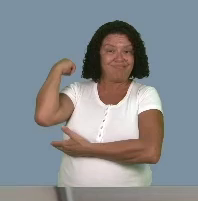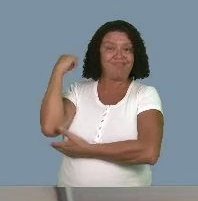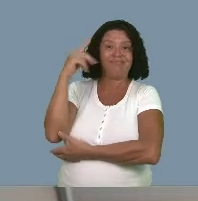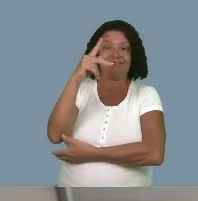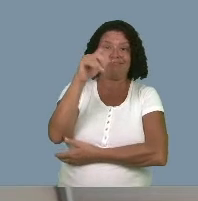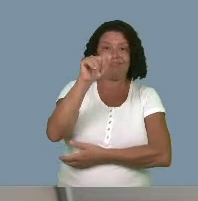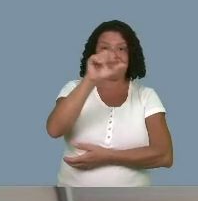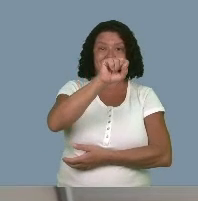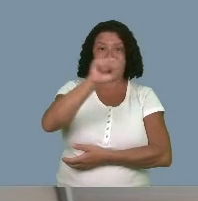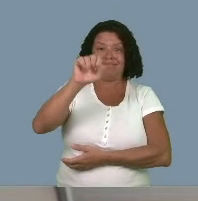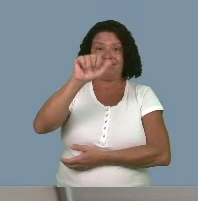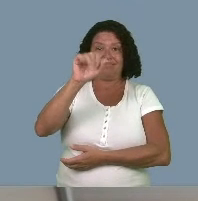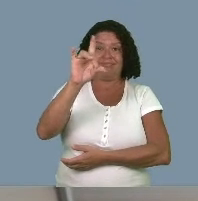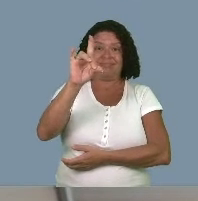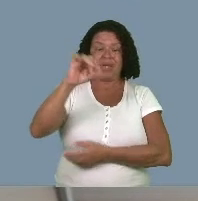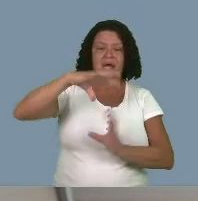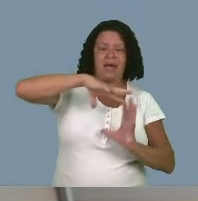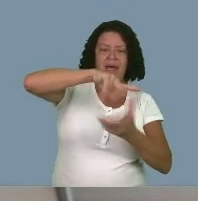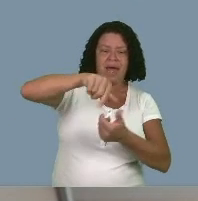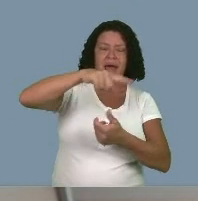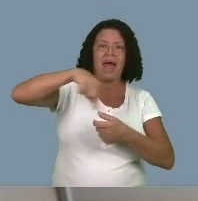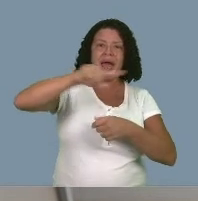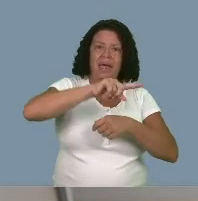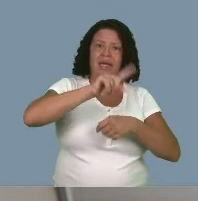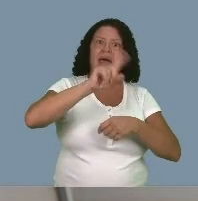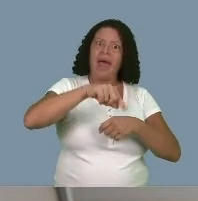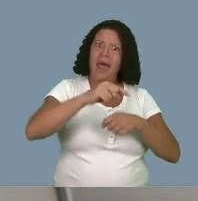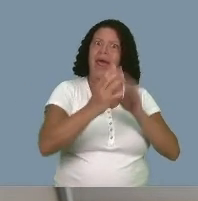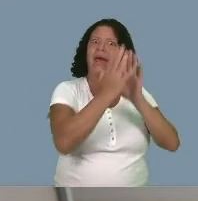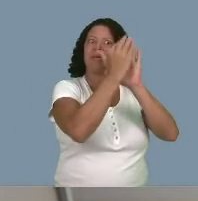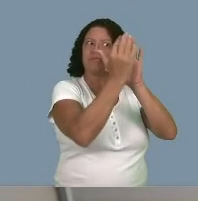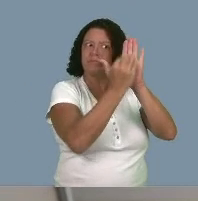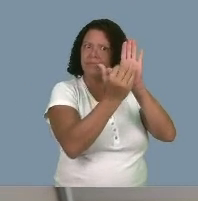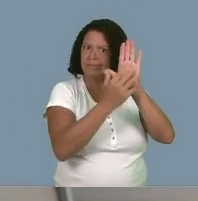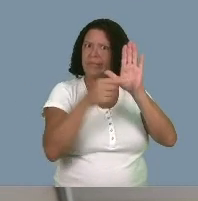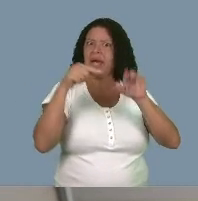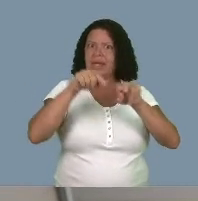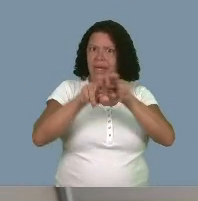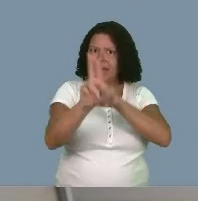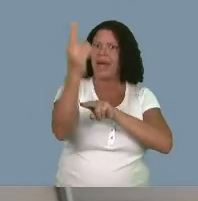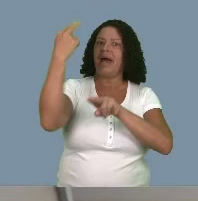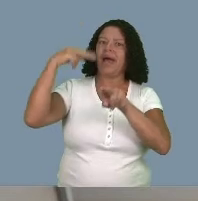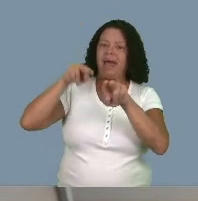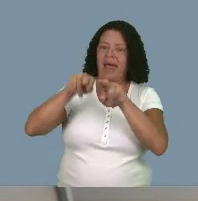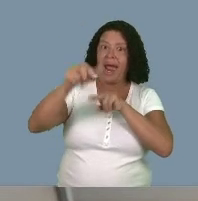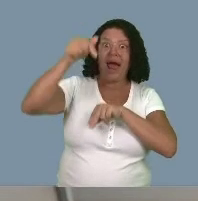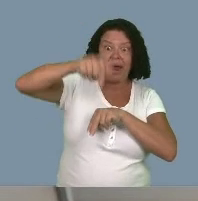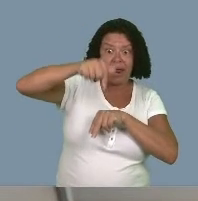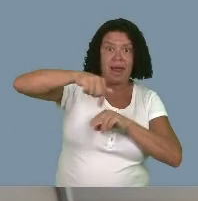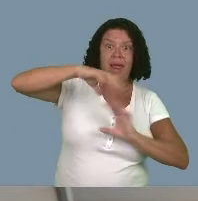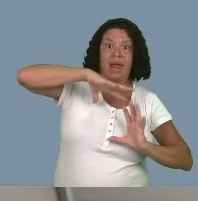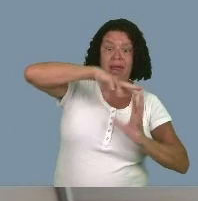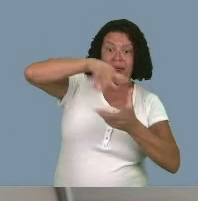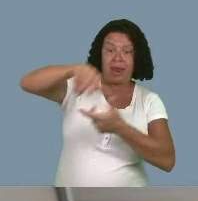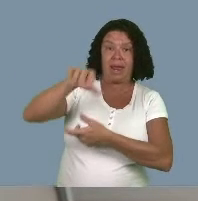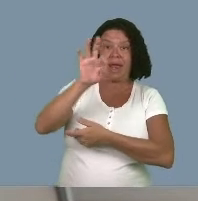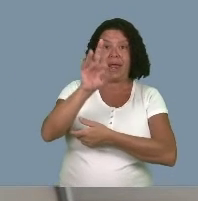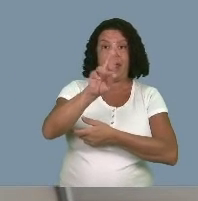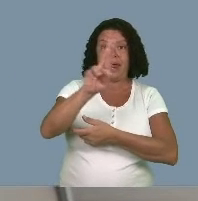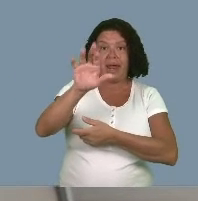num planeta de provas e expiações, reencarnamos nesse planeta, ainda nesse processo